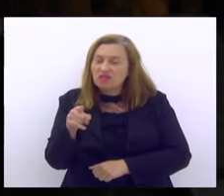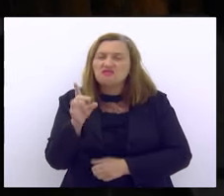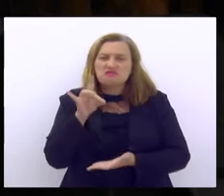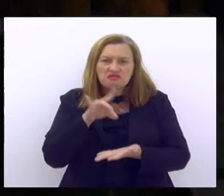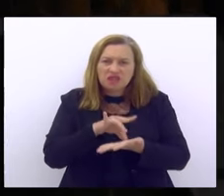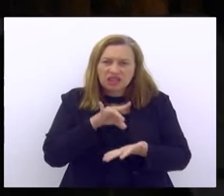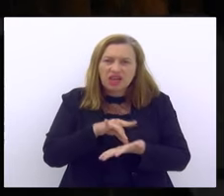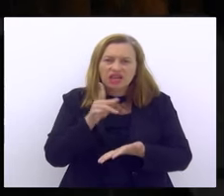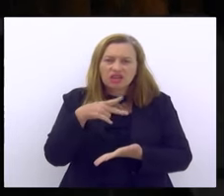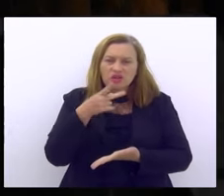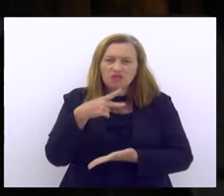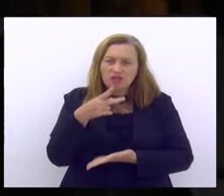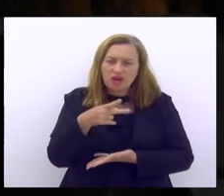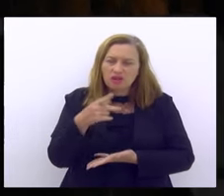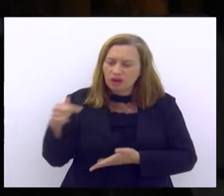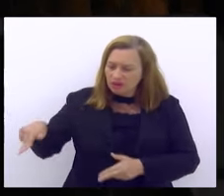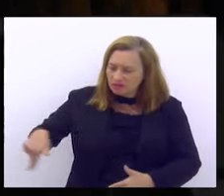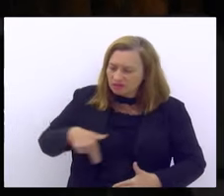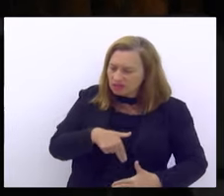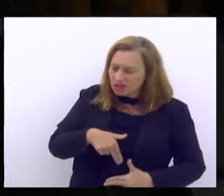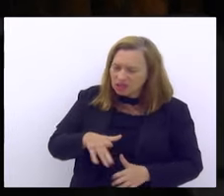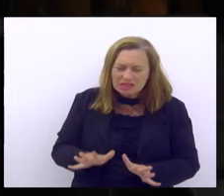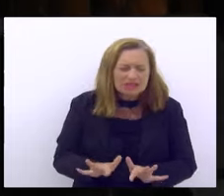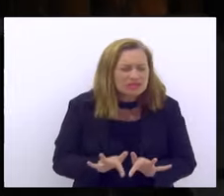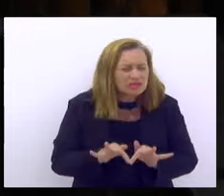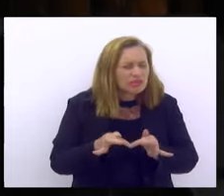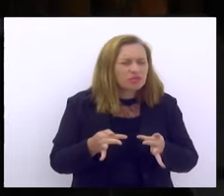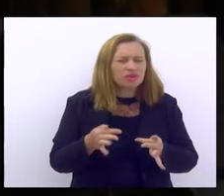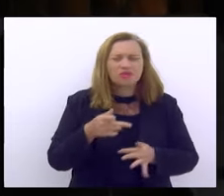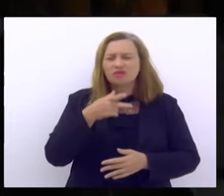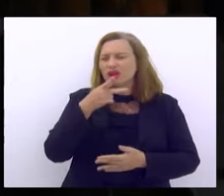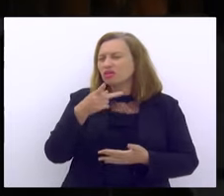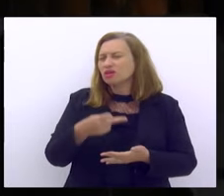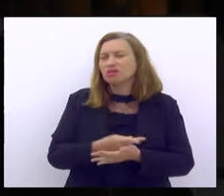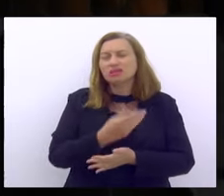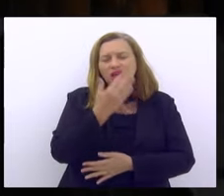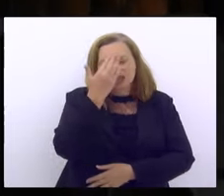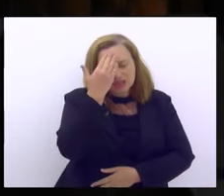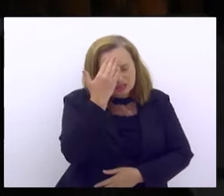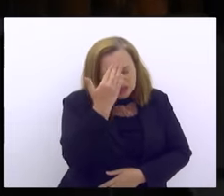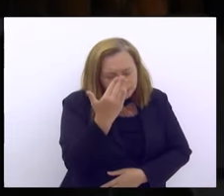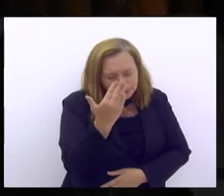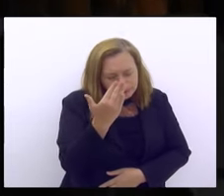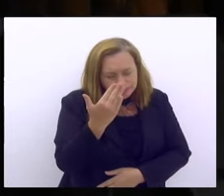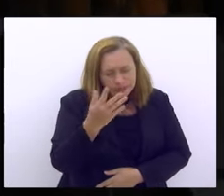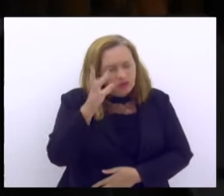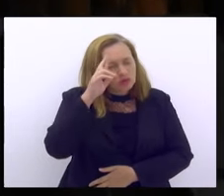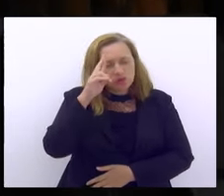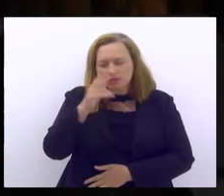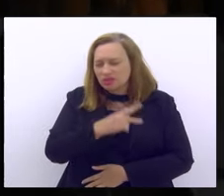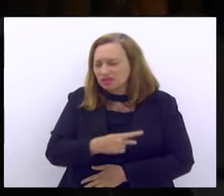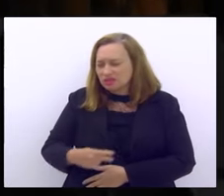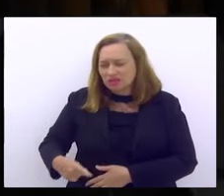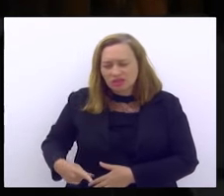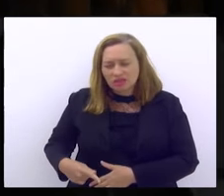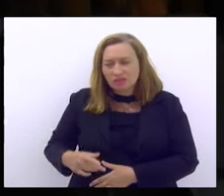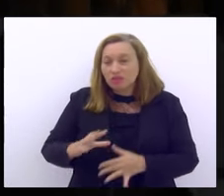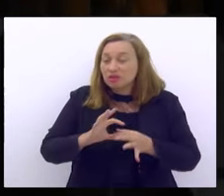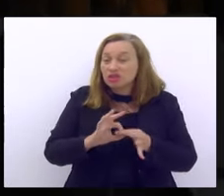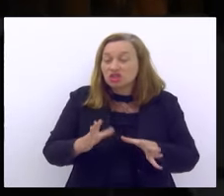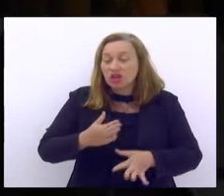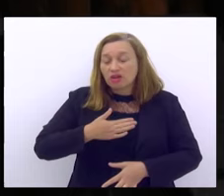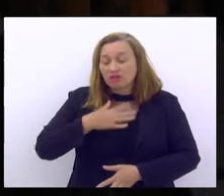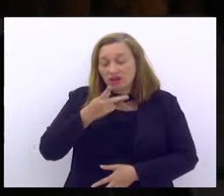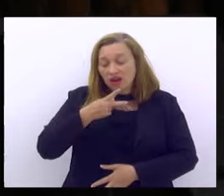verdade dos fatos que eu venho aqui, de forma humilde, expor o que aconteceu e agradeço a Vossa Excelência, presidente, por me permitir fazer